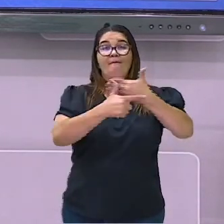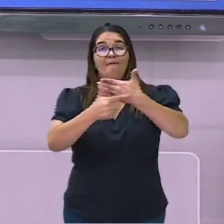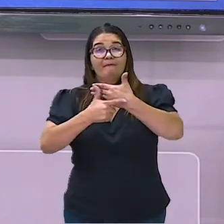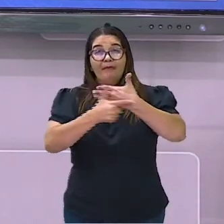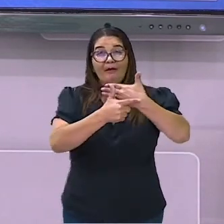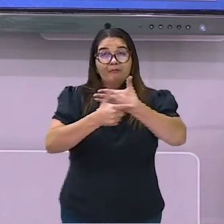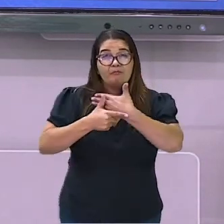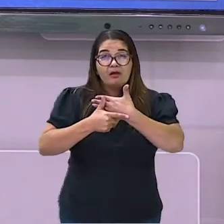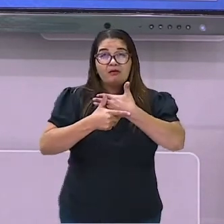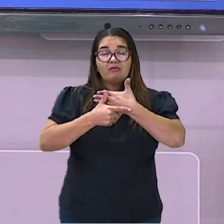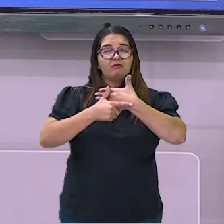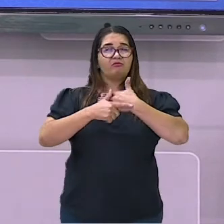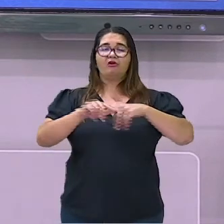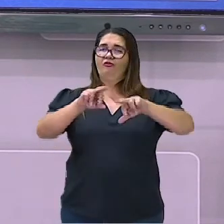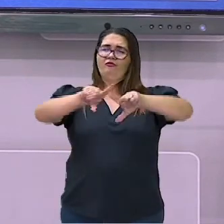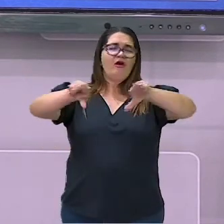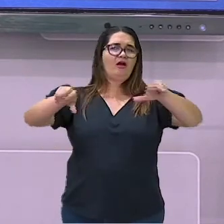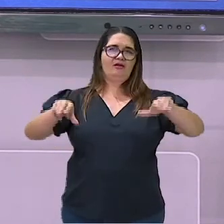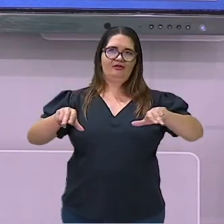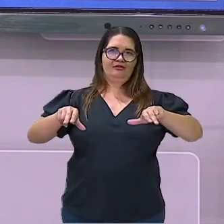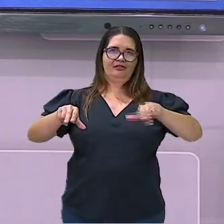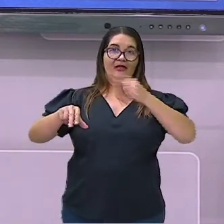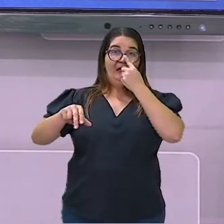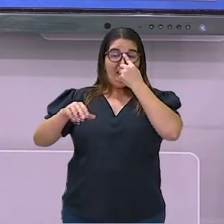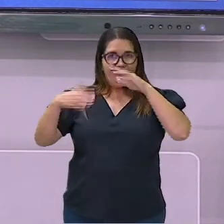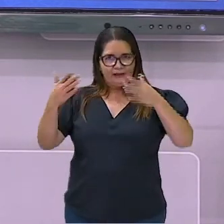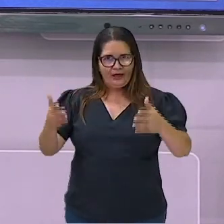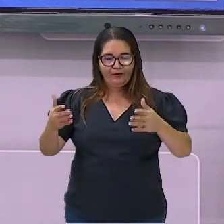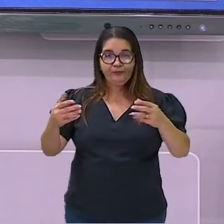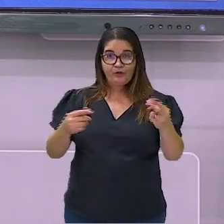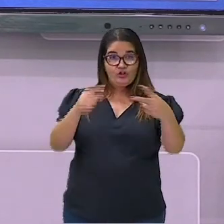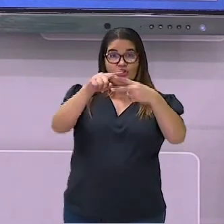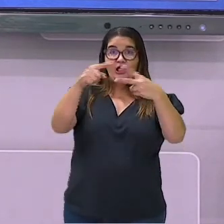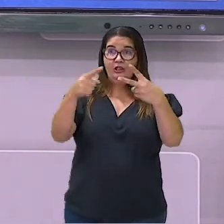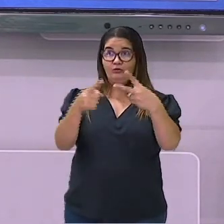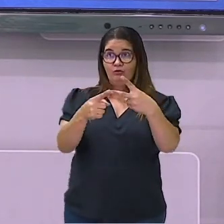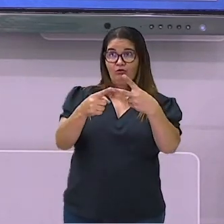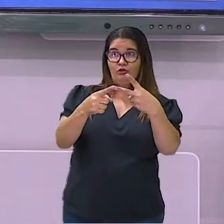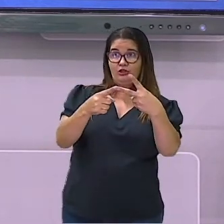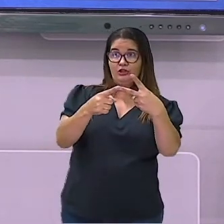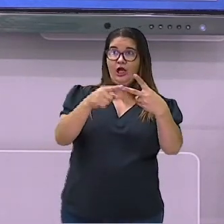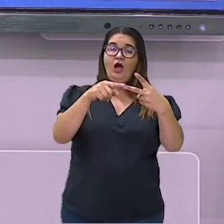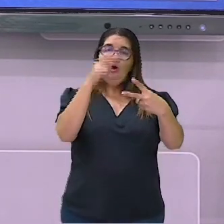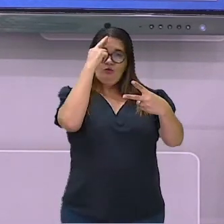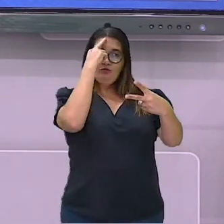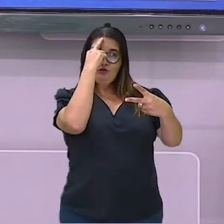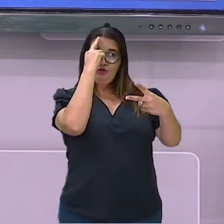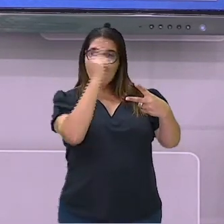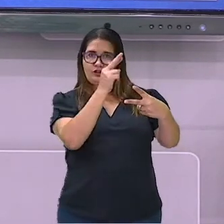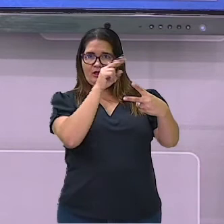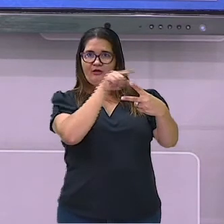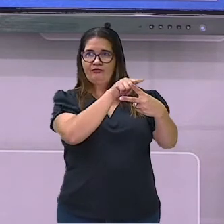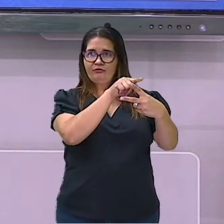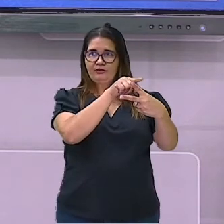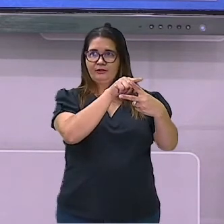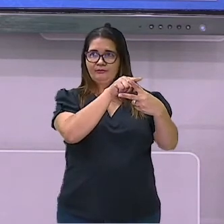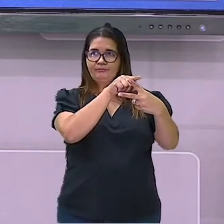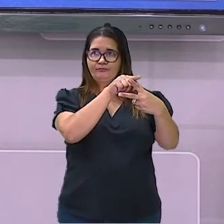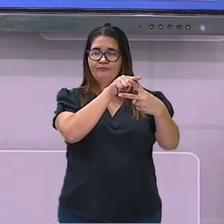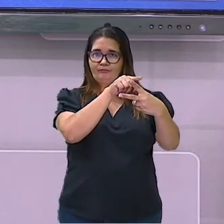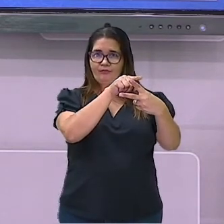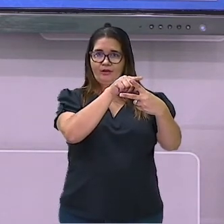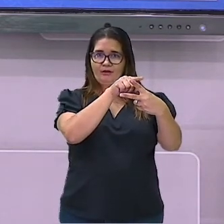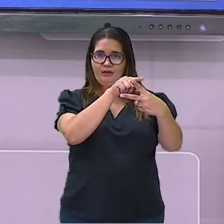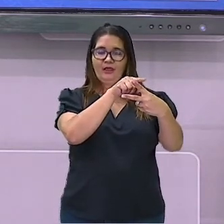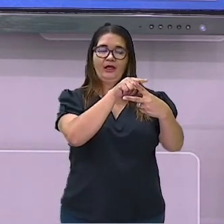ele tinha que reter 20% dos lucros do pau-brasil, 10% dos metais preciosos, 5%